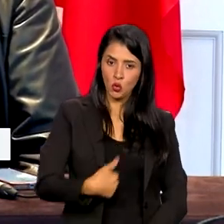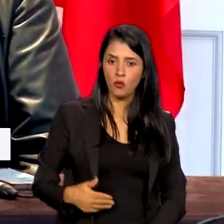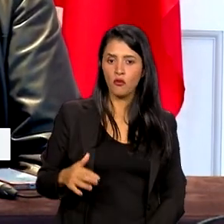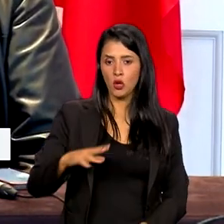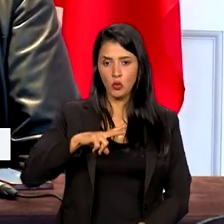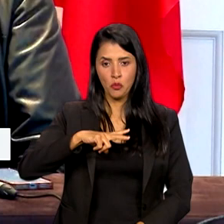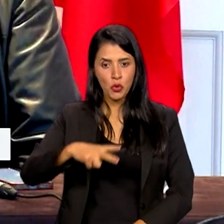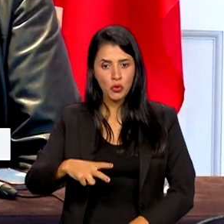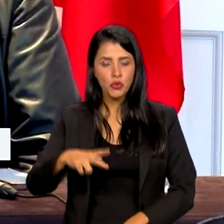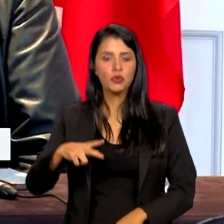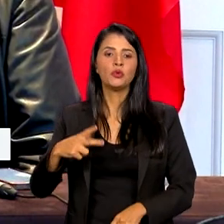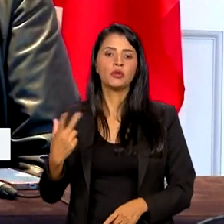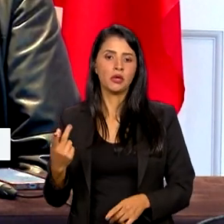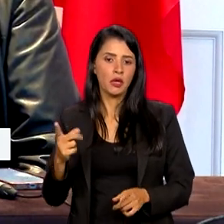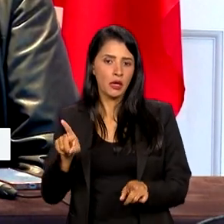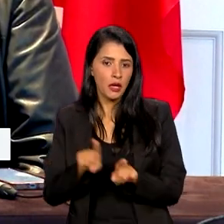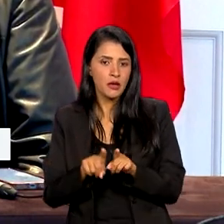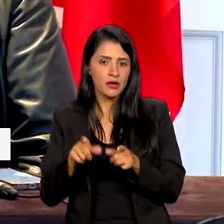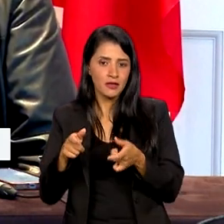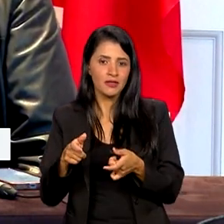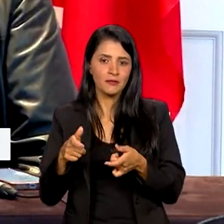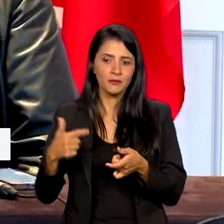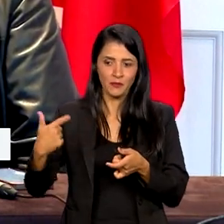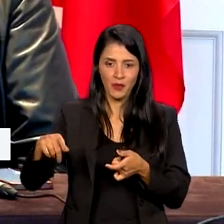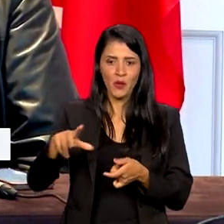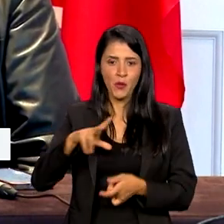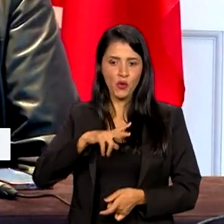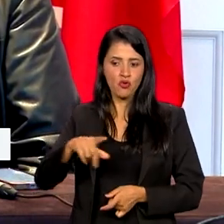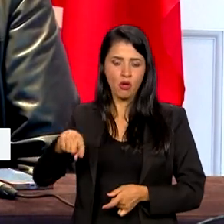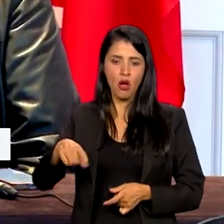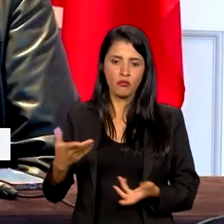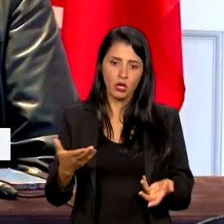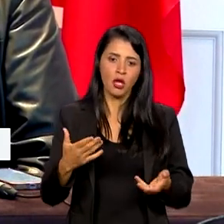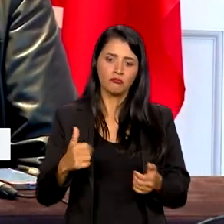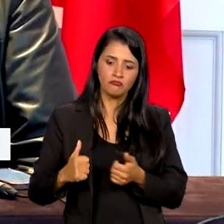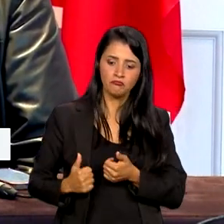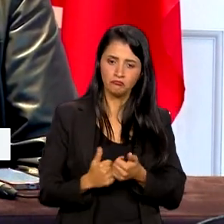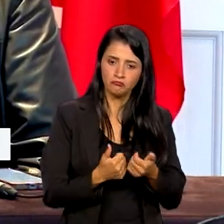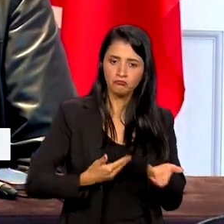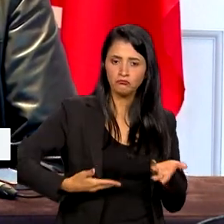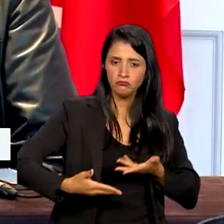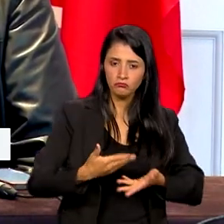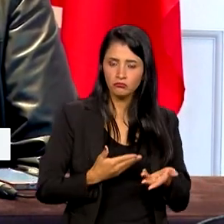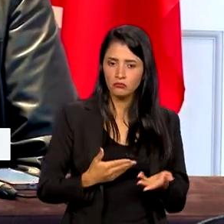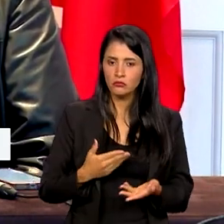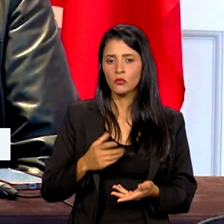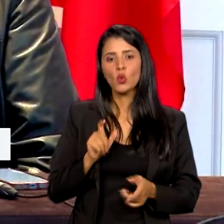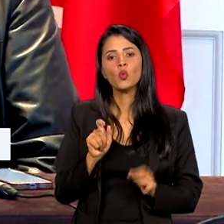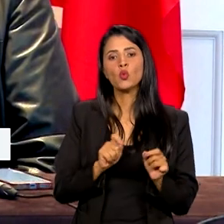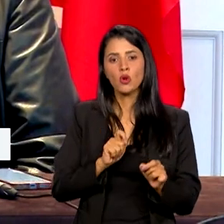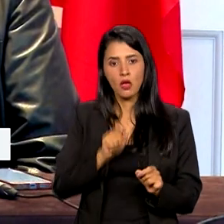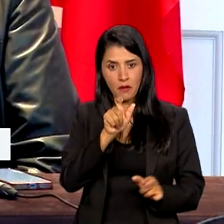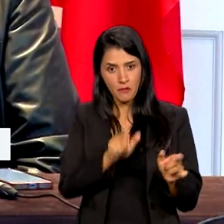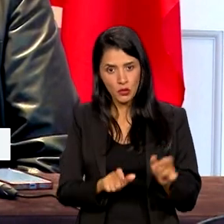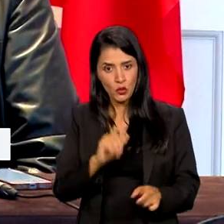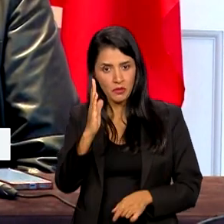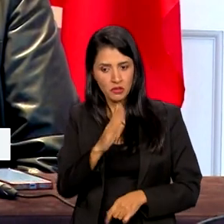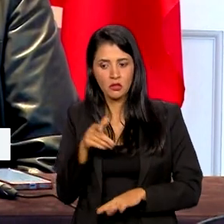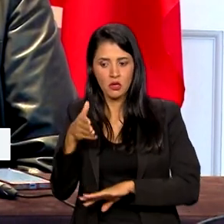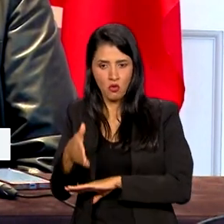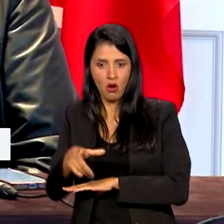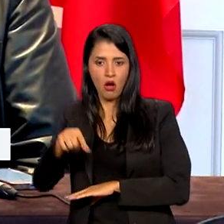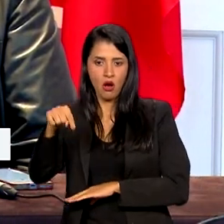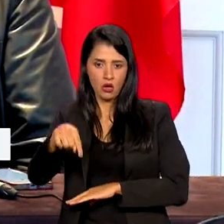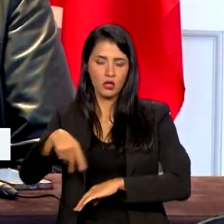português, de que o Estado de Portugal quer sim colaborar para que os brasileiros aqui tenham um